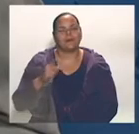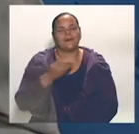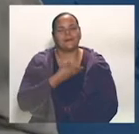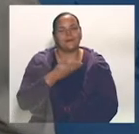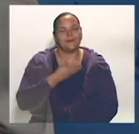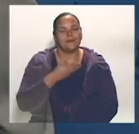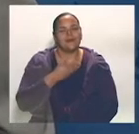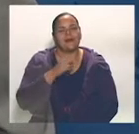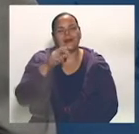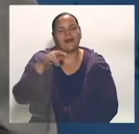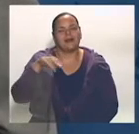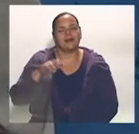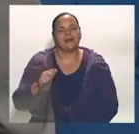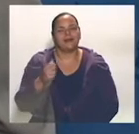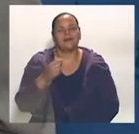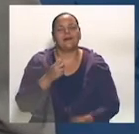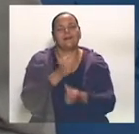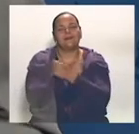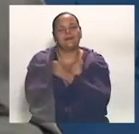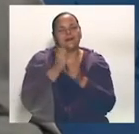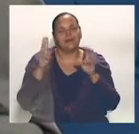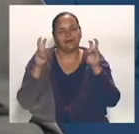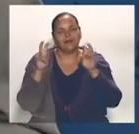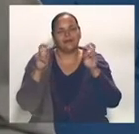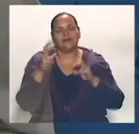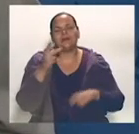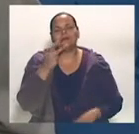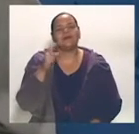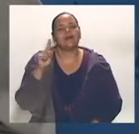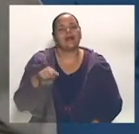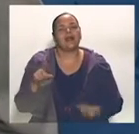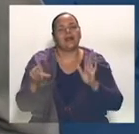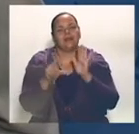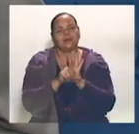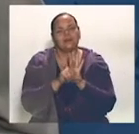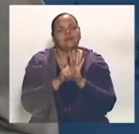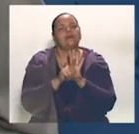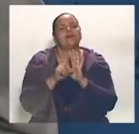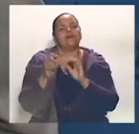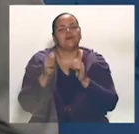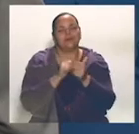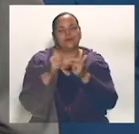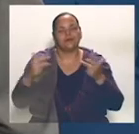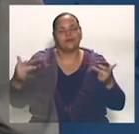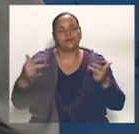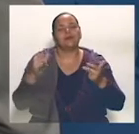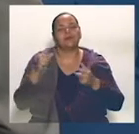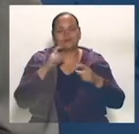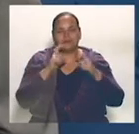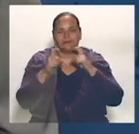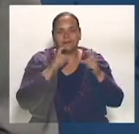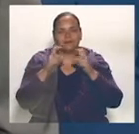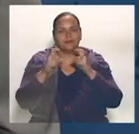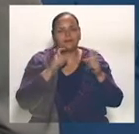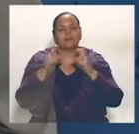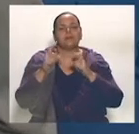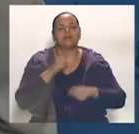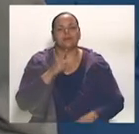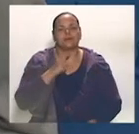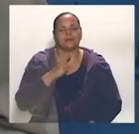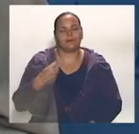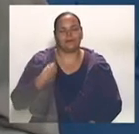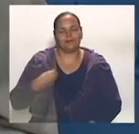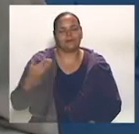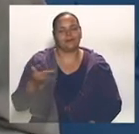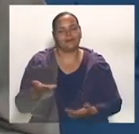Alô, amigos do Arena Esportiva, aquele abraço. Nosso tema vai ser a legislação esportiva. E para debatermos, temos